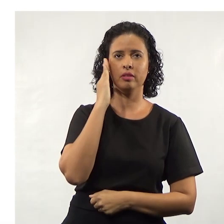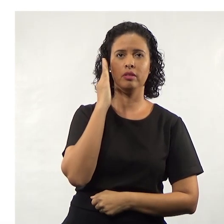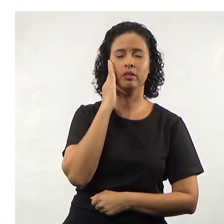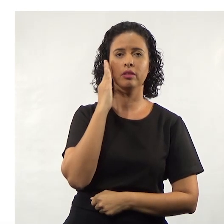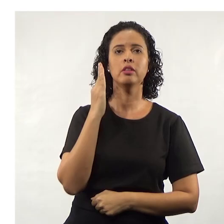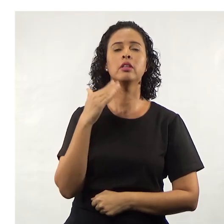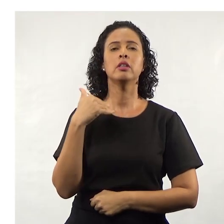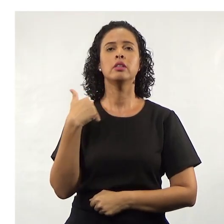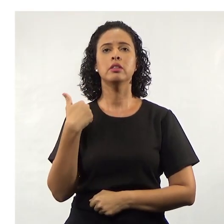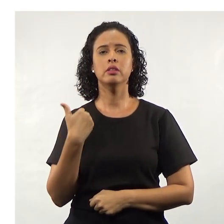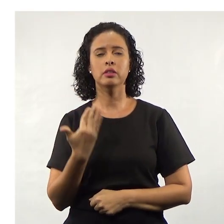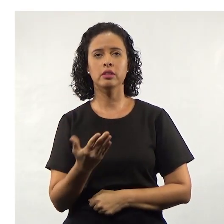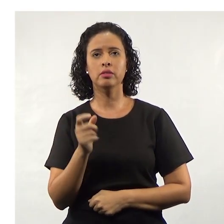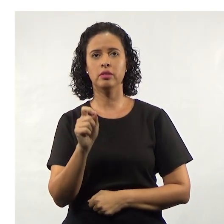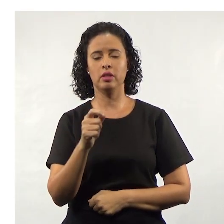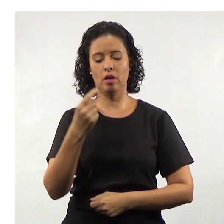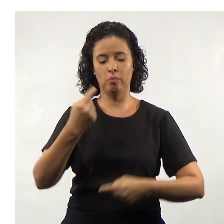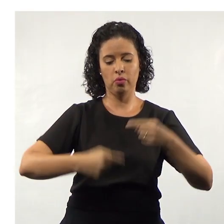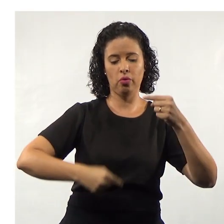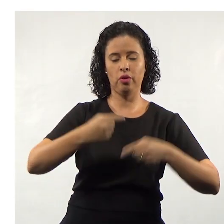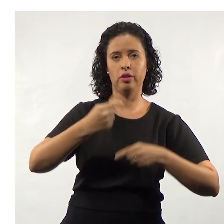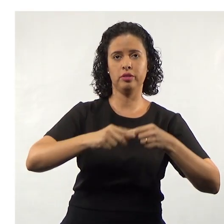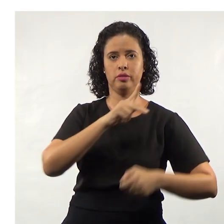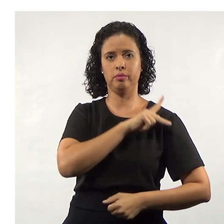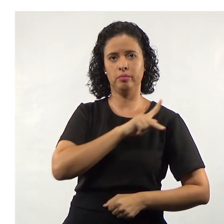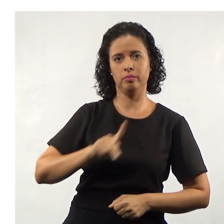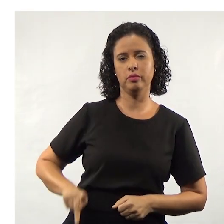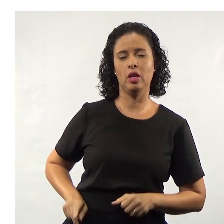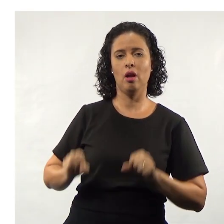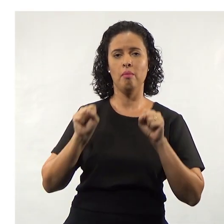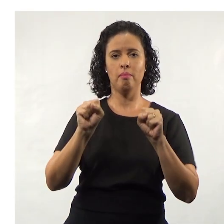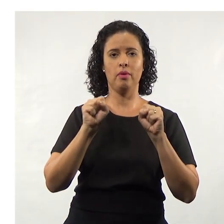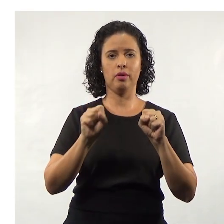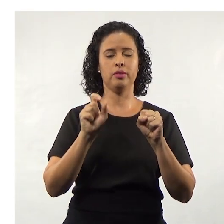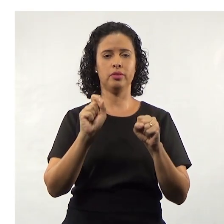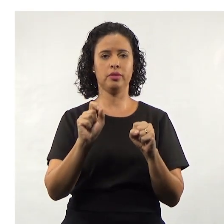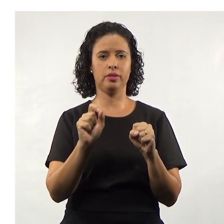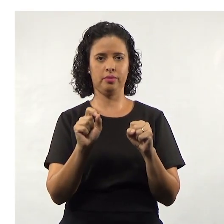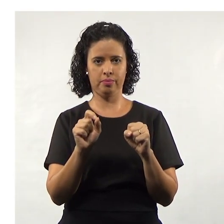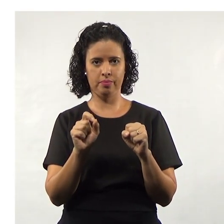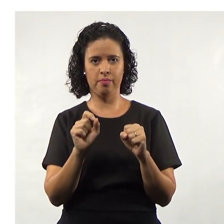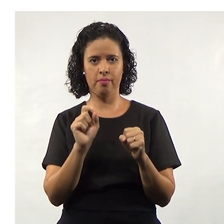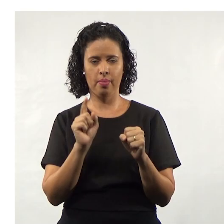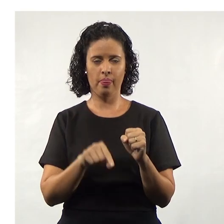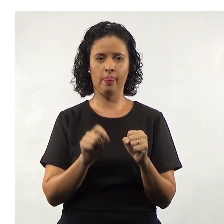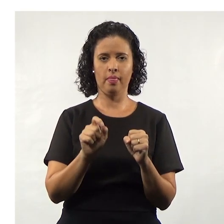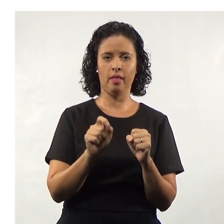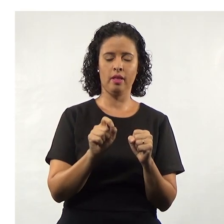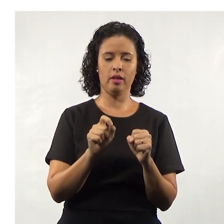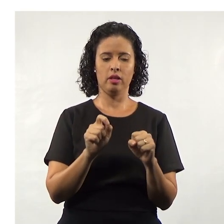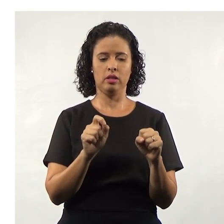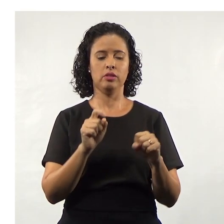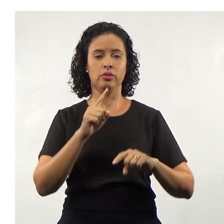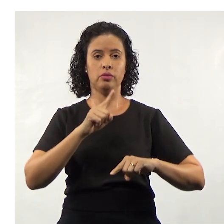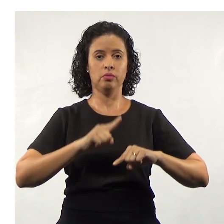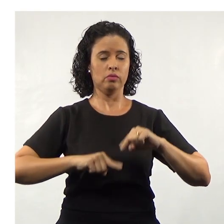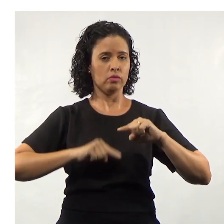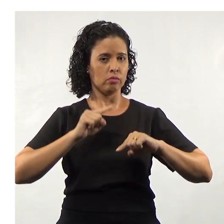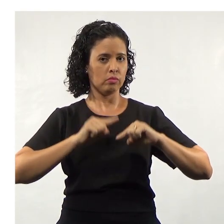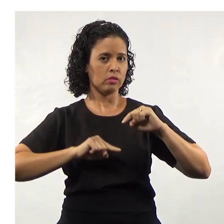seriam públicas, tá bom? A política pública ela pode ser considerada, olha só, como um